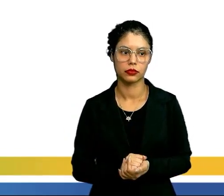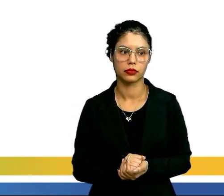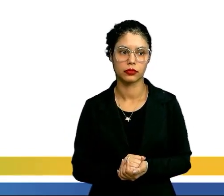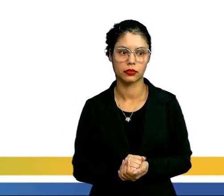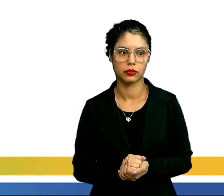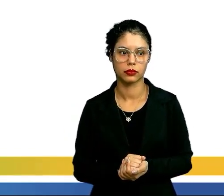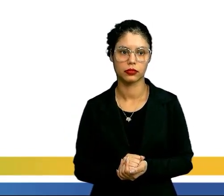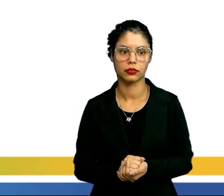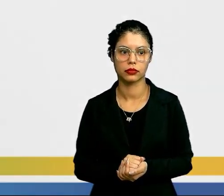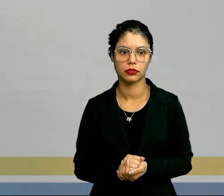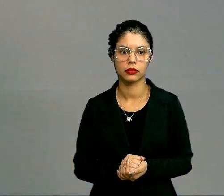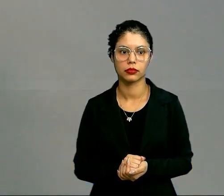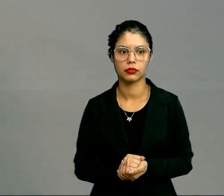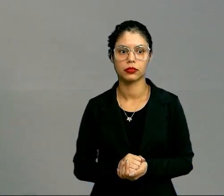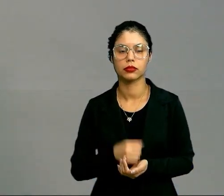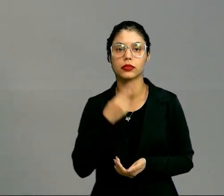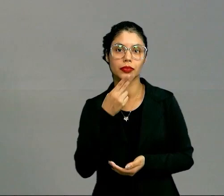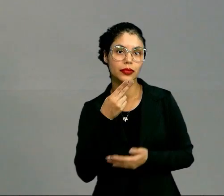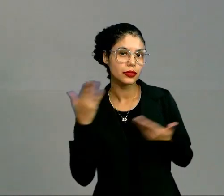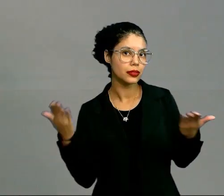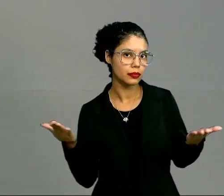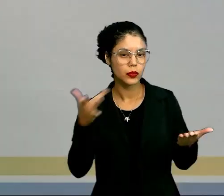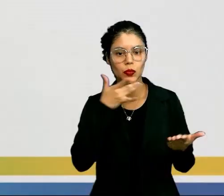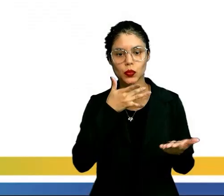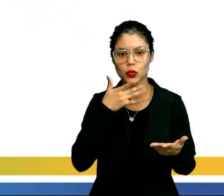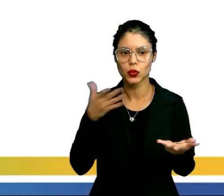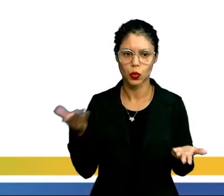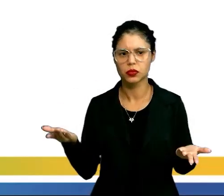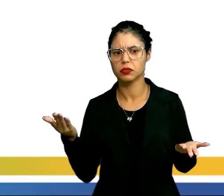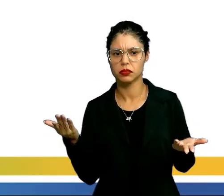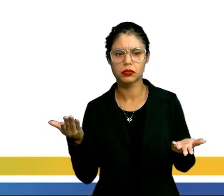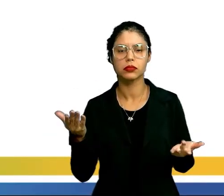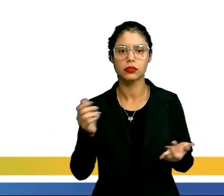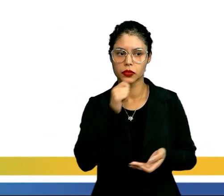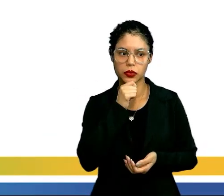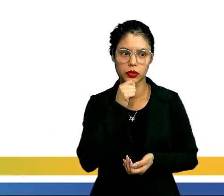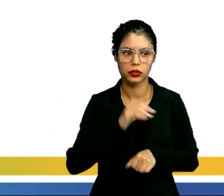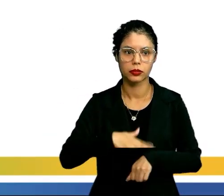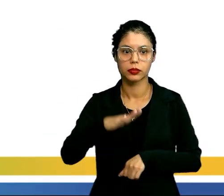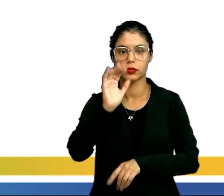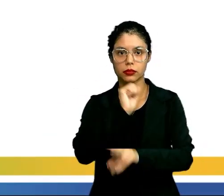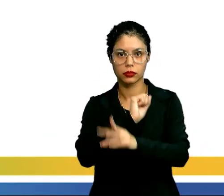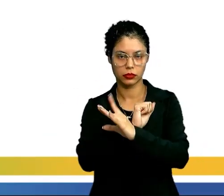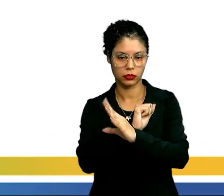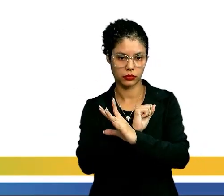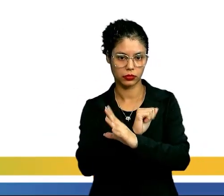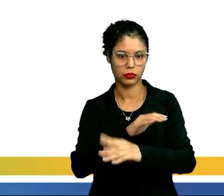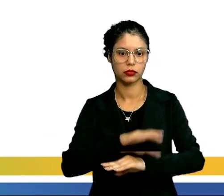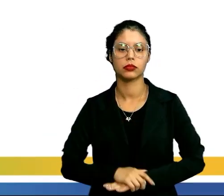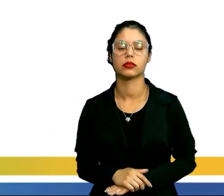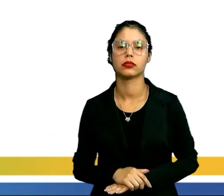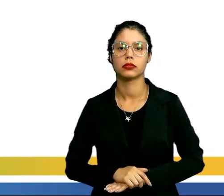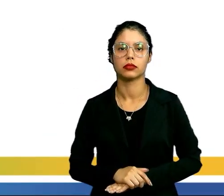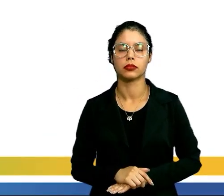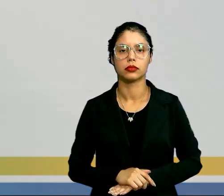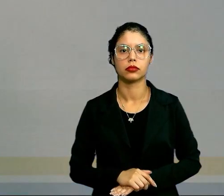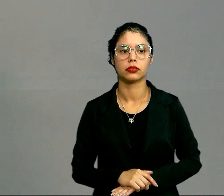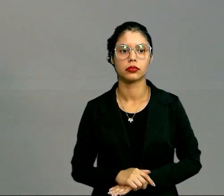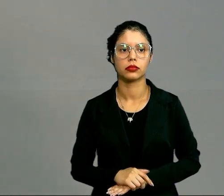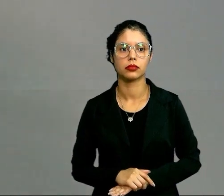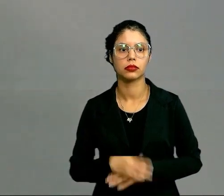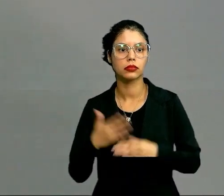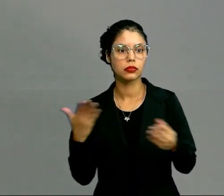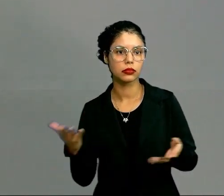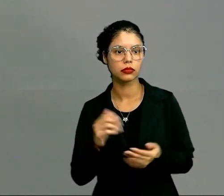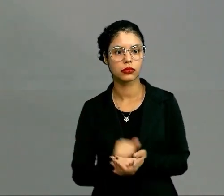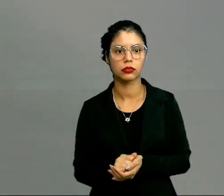continua. O sabor de fumar, aí nós temos aí uma figura de linguagem, se tornará muito mais ácido.